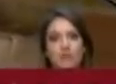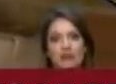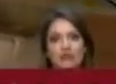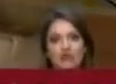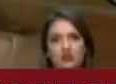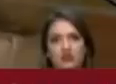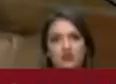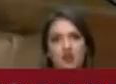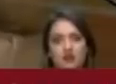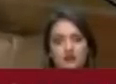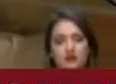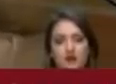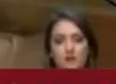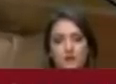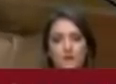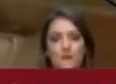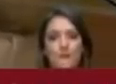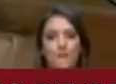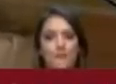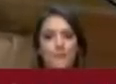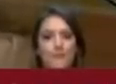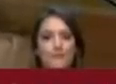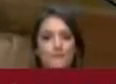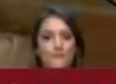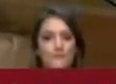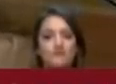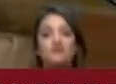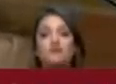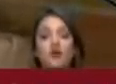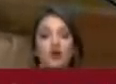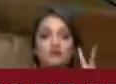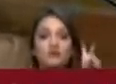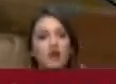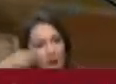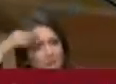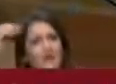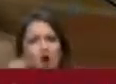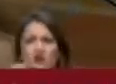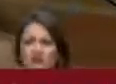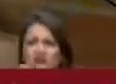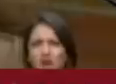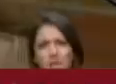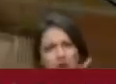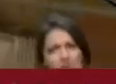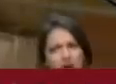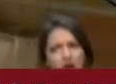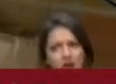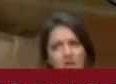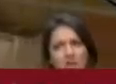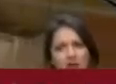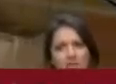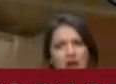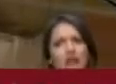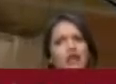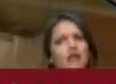boa intenção. Eu quero crer que seja isso. Apesar de ontem eu ter ficado full da vida com ele, acho que todo mundo ficou também. Porque o problema dele